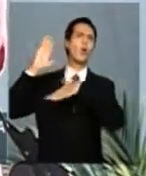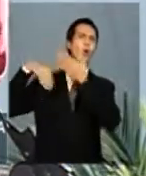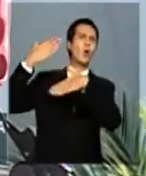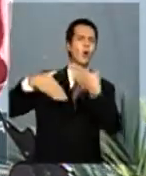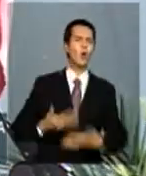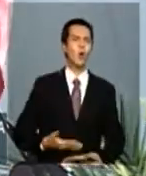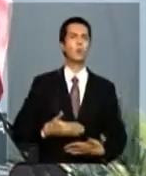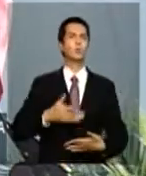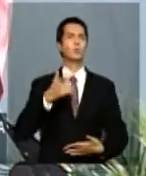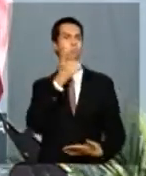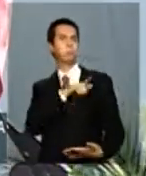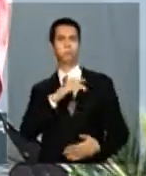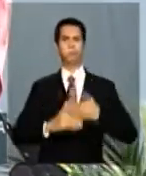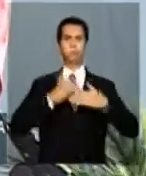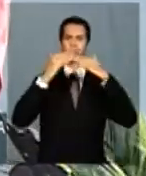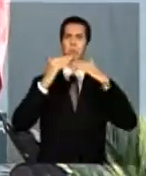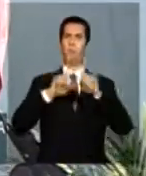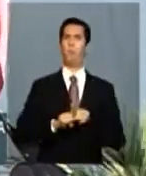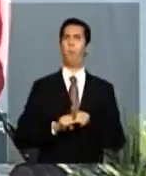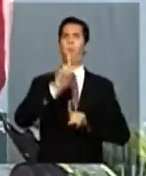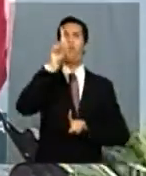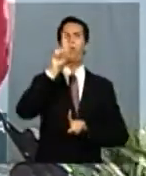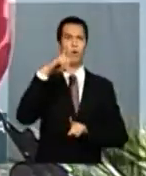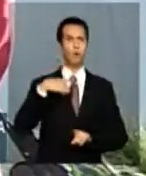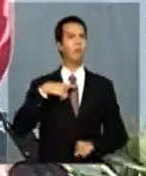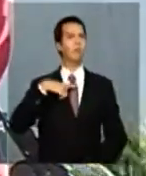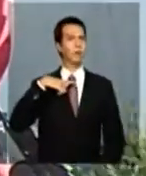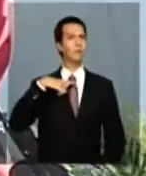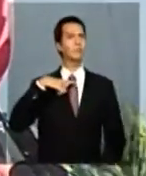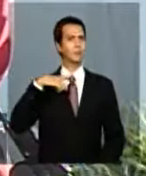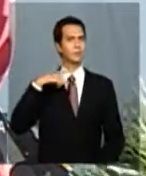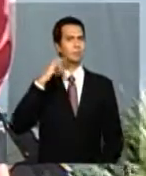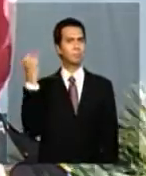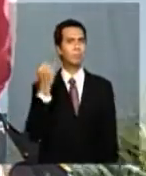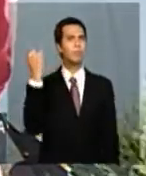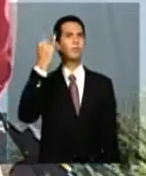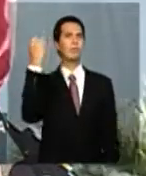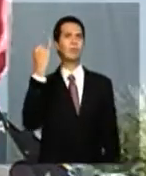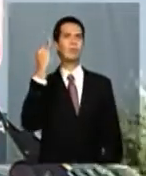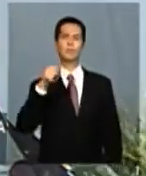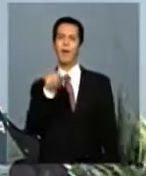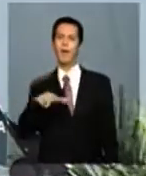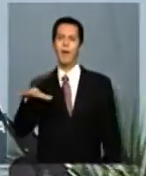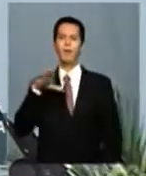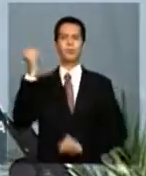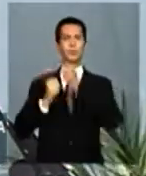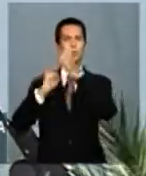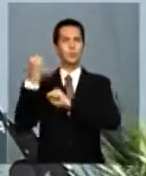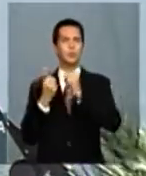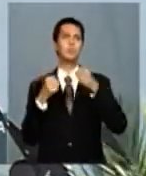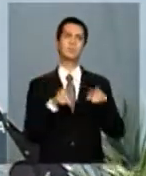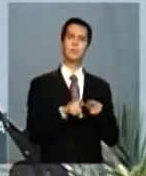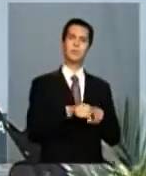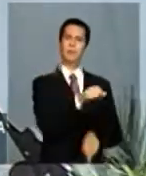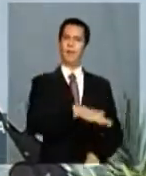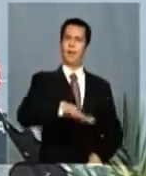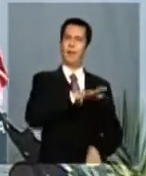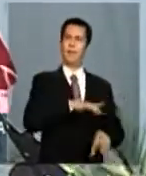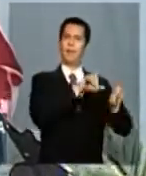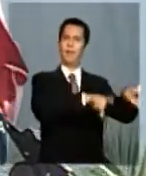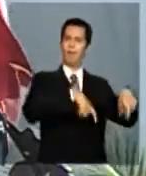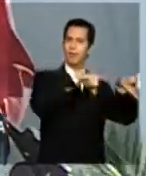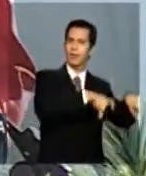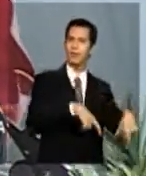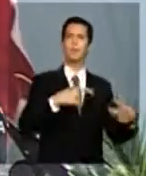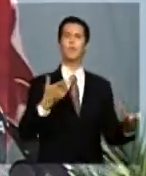lideranças em algumas áreas, tanto da produção industrial, quanto da produção agrícola,